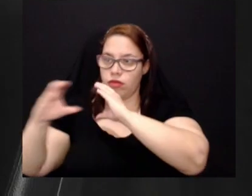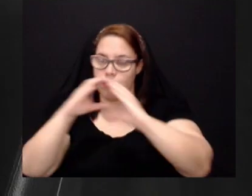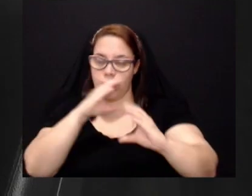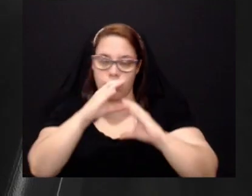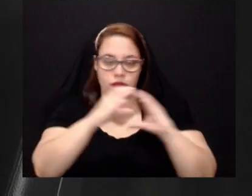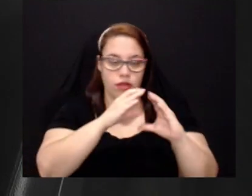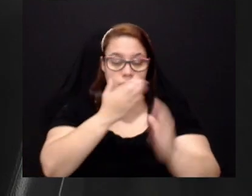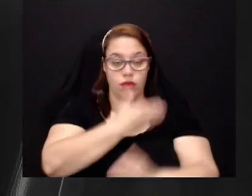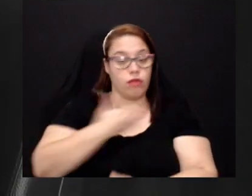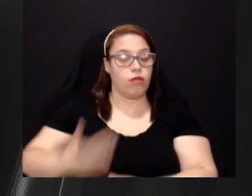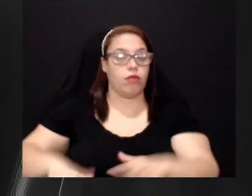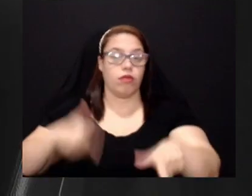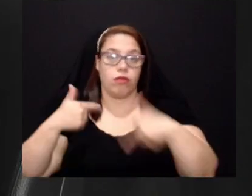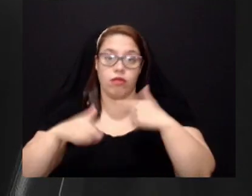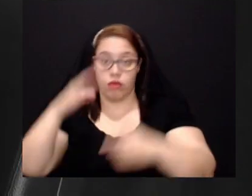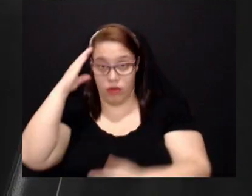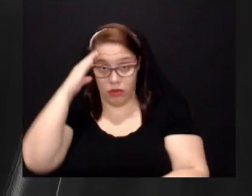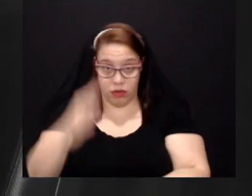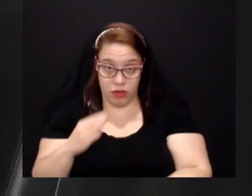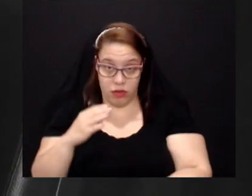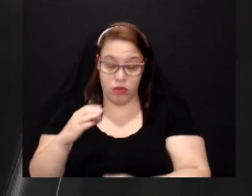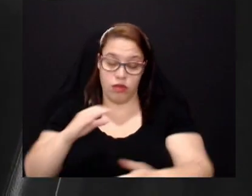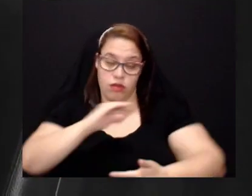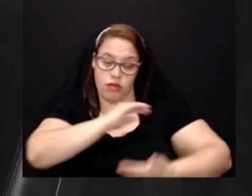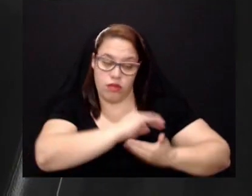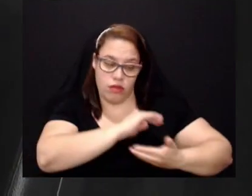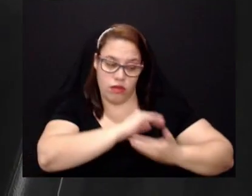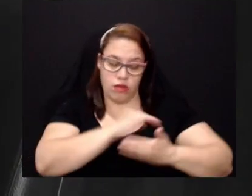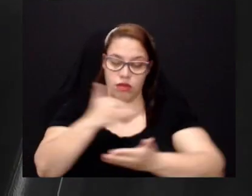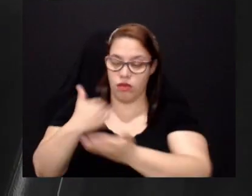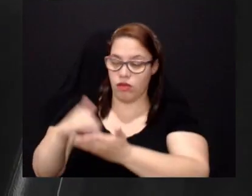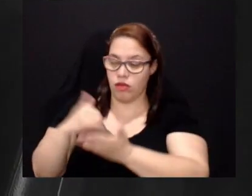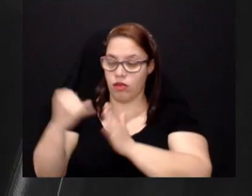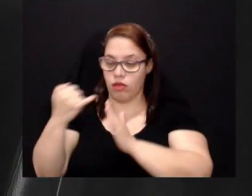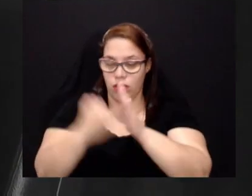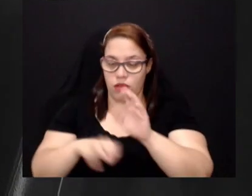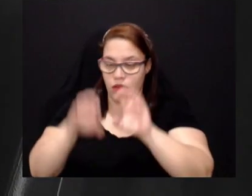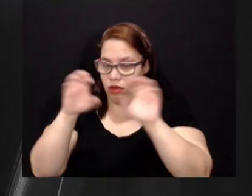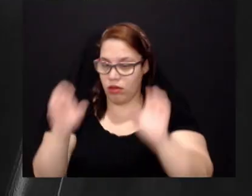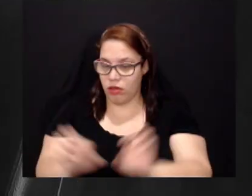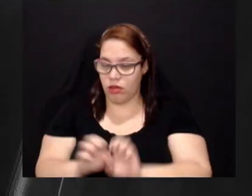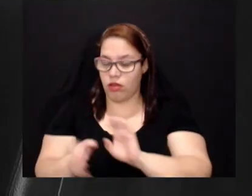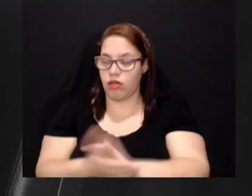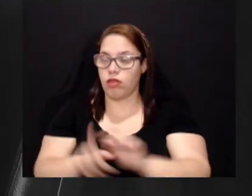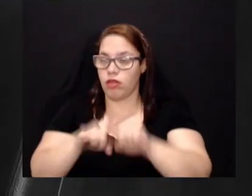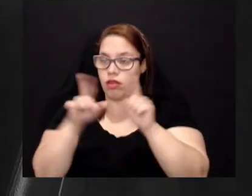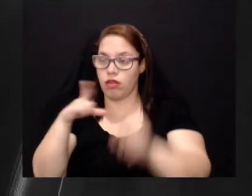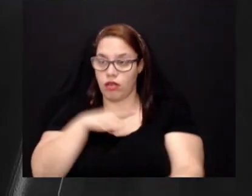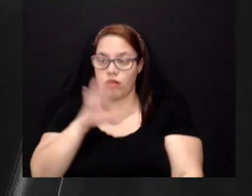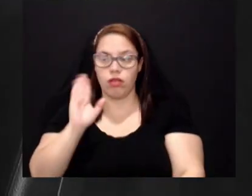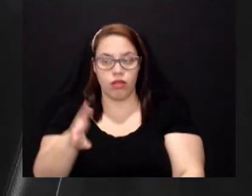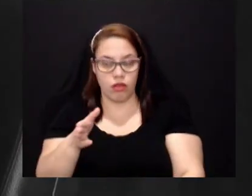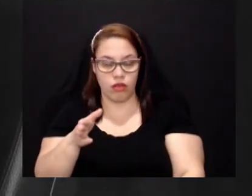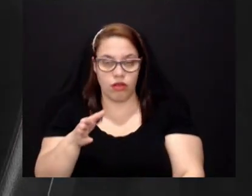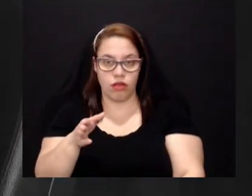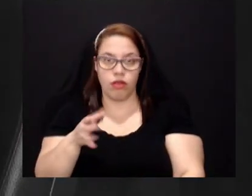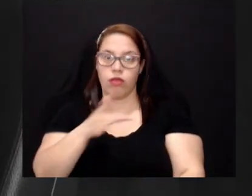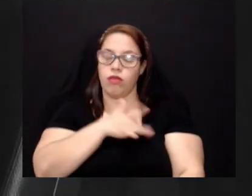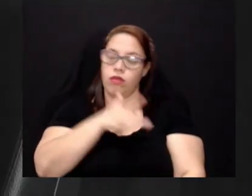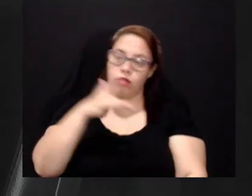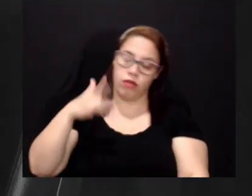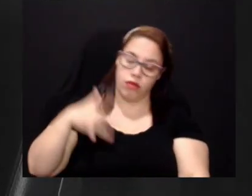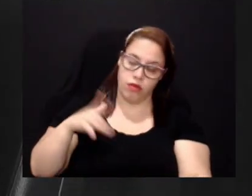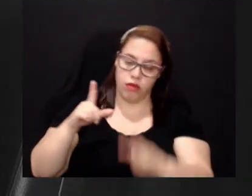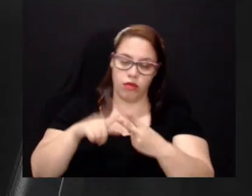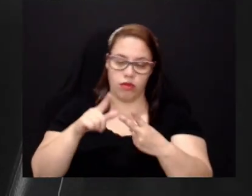trabalho principalmente com a Defesa Civil e com a Secretaria de Infraestrutura, mas também já atuei com a assessoria da saúde, da assistência